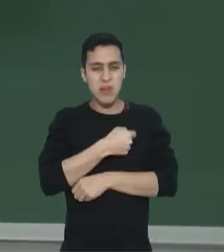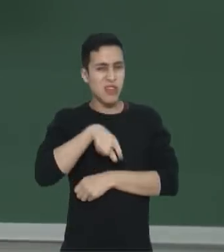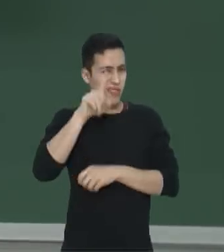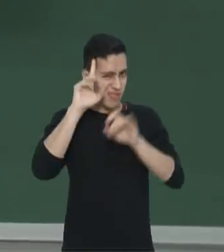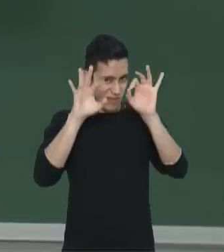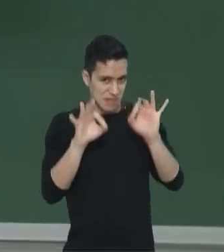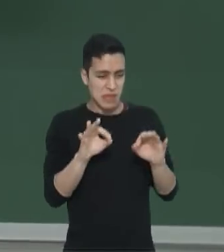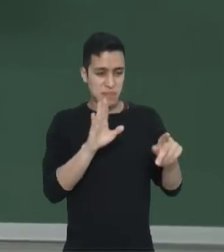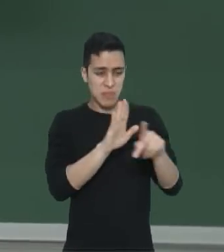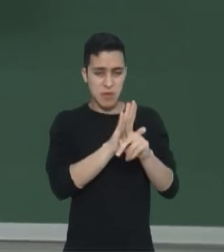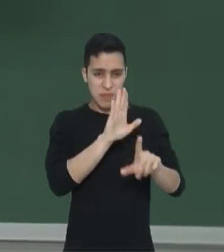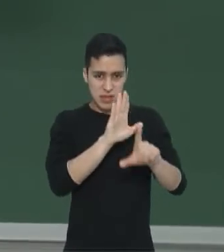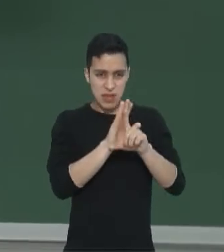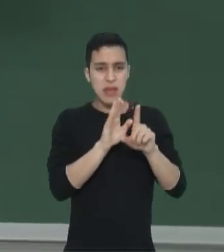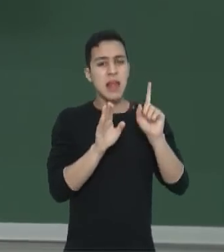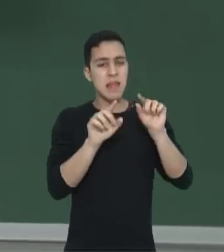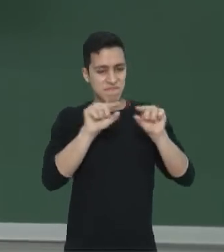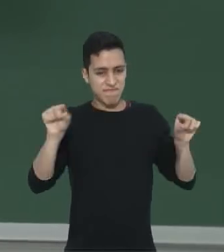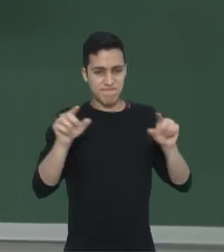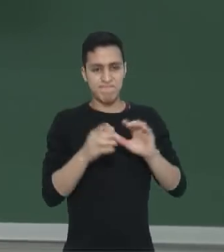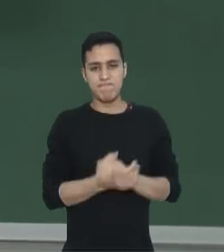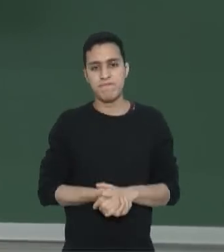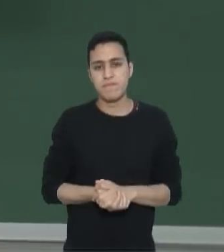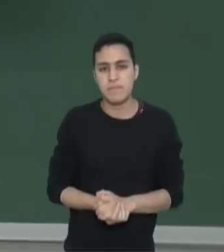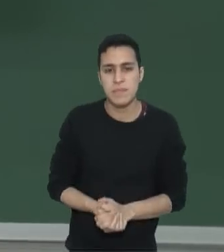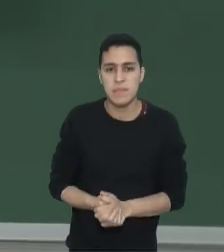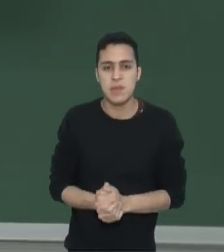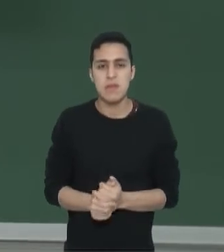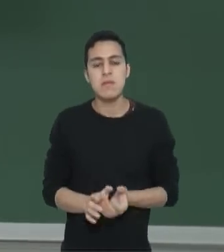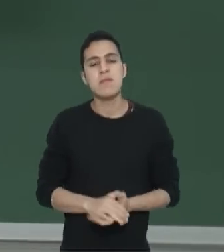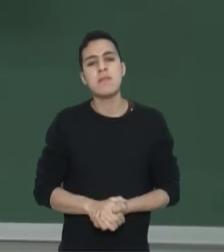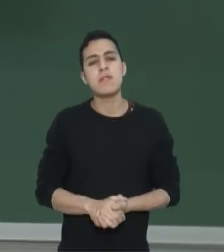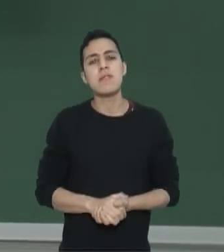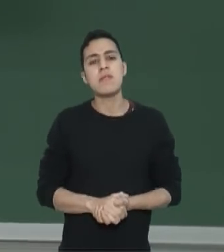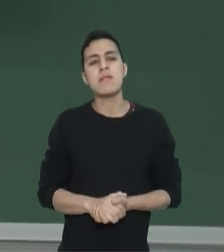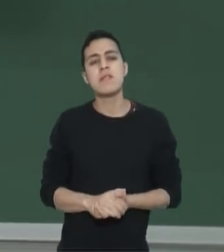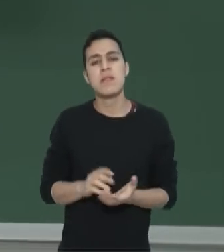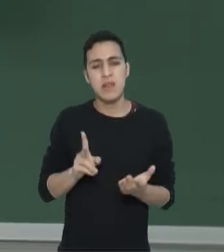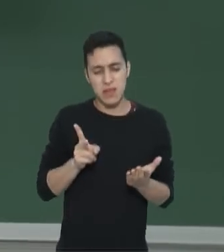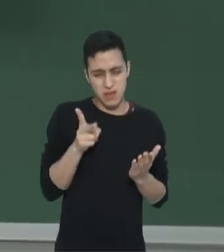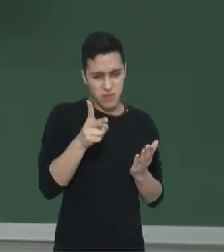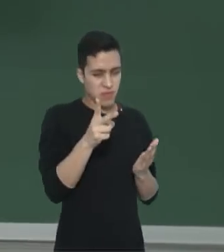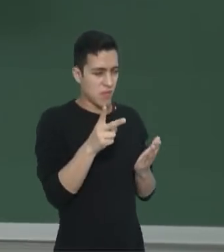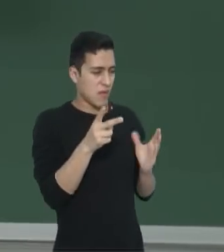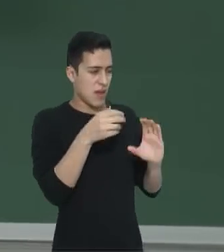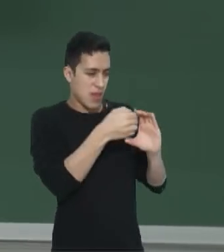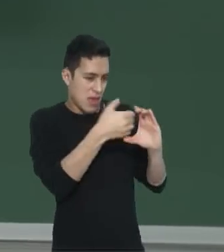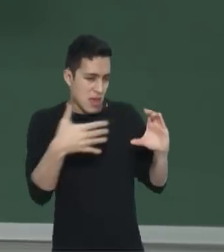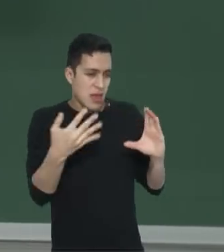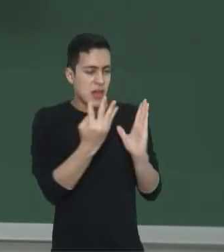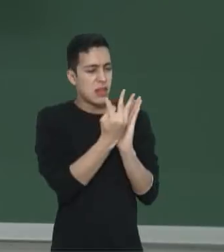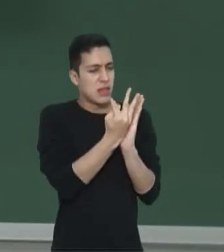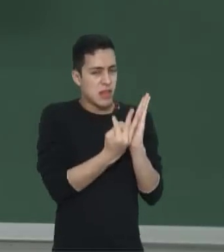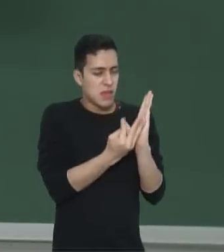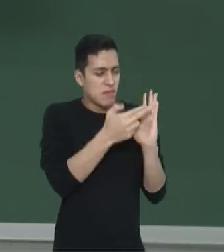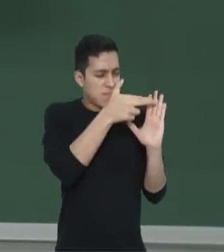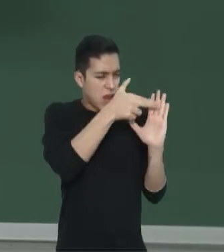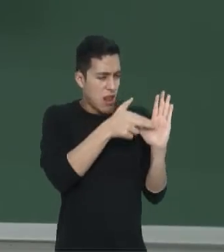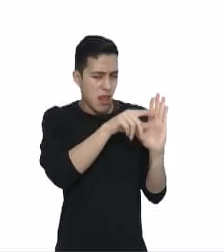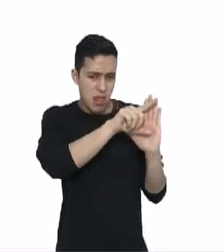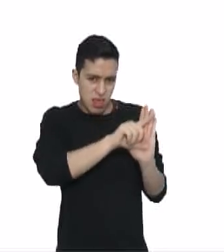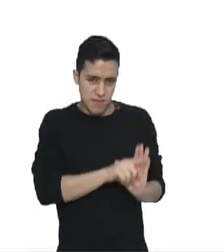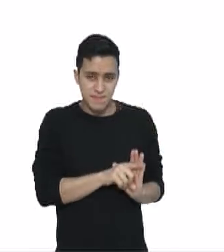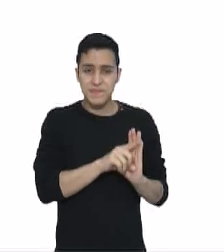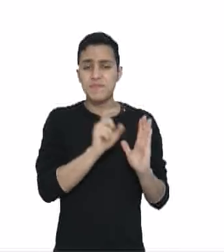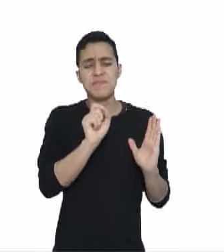lei. Nós temos a epígrafe. Ainda falando sobre características do texto normativo, o texto